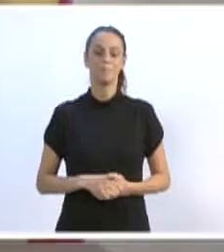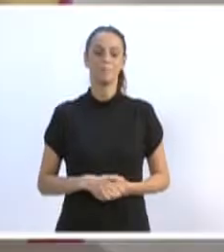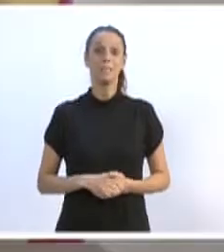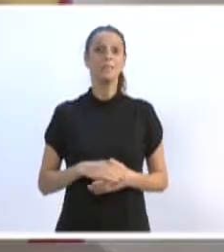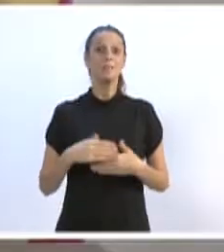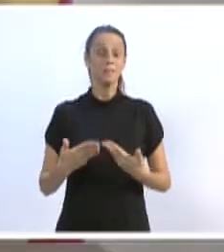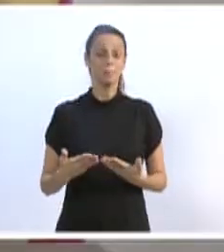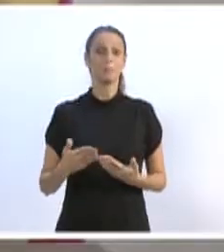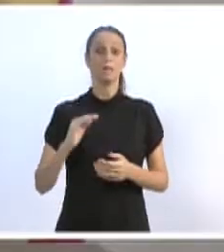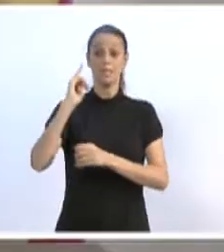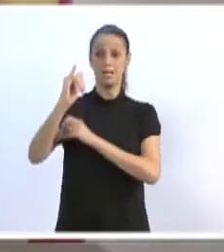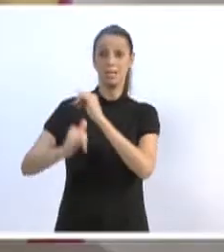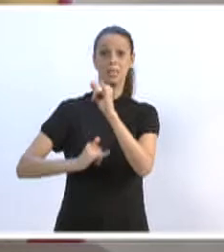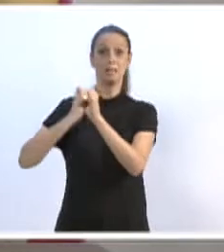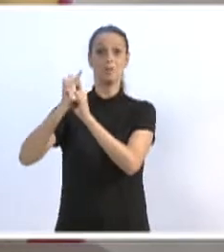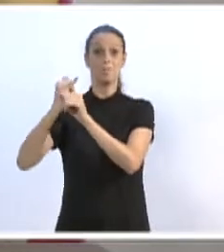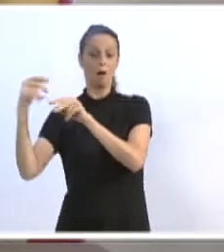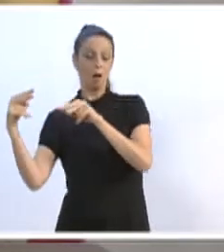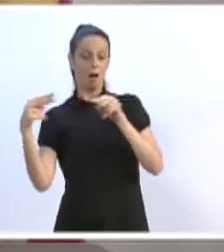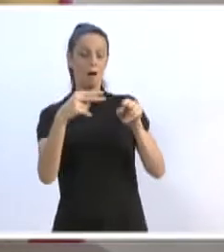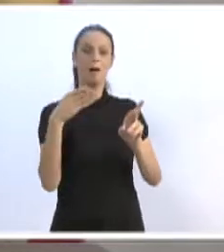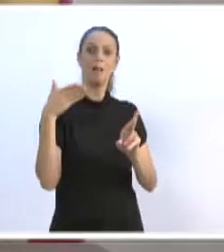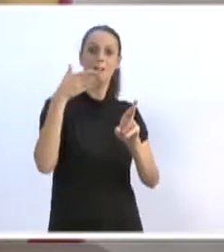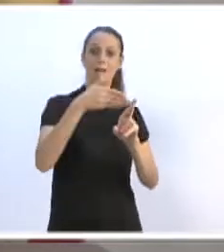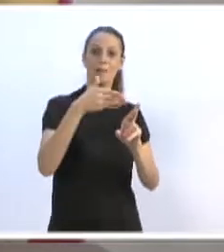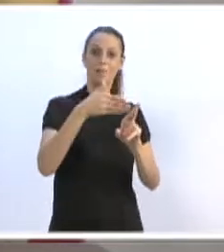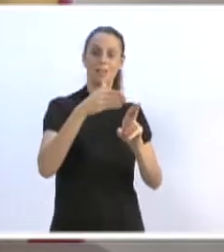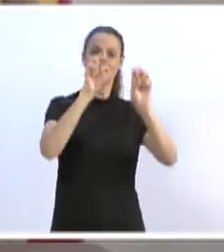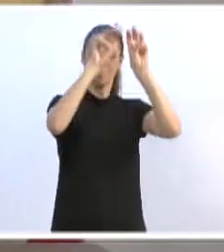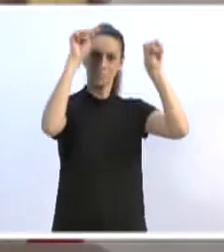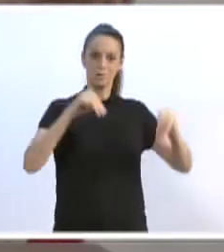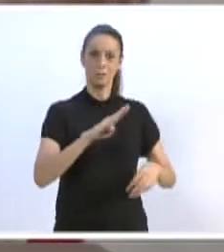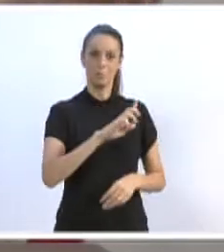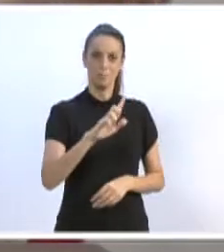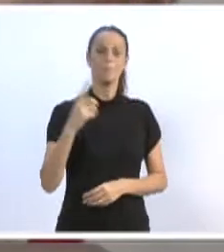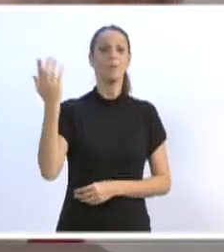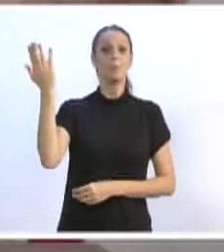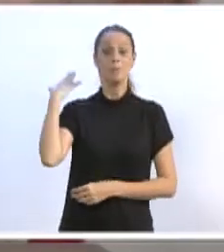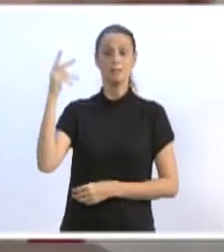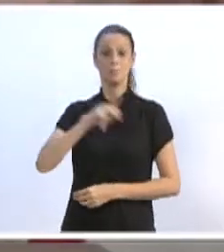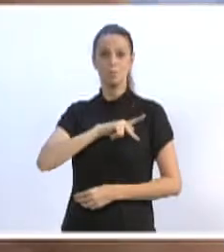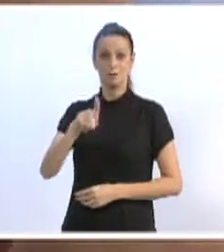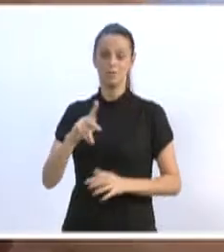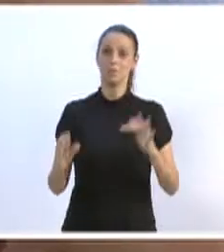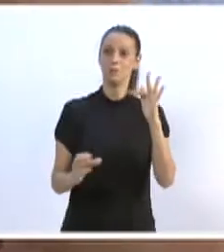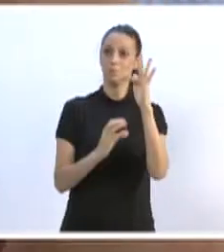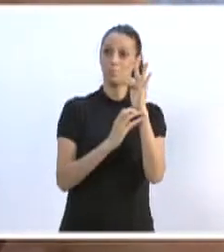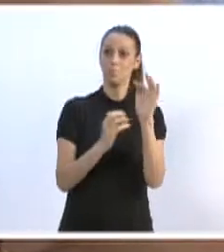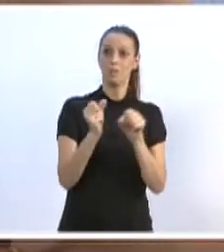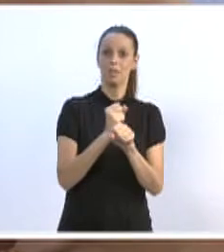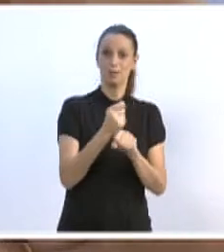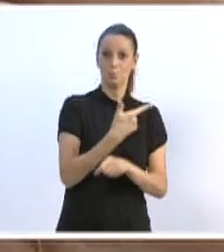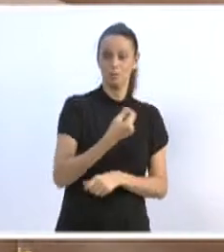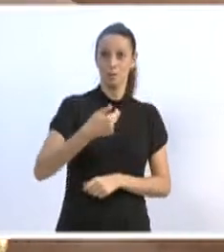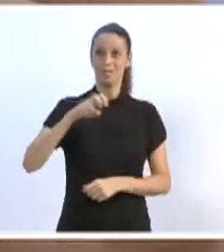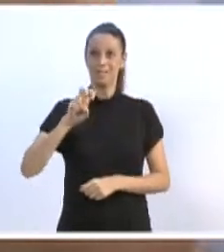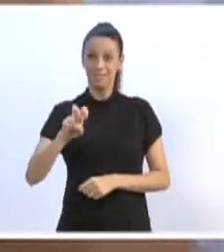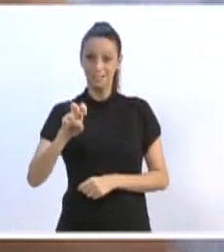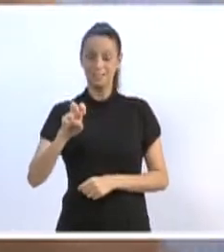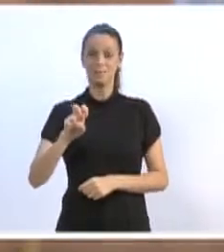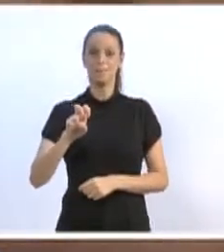valorizado, então eu quero cumprimentar aqui a imprensa por valorizar a arte de Blumenau, o Museu de Arte de